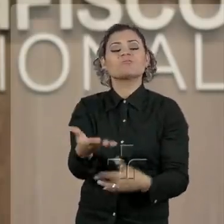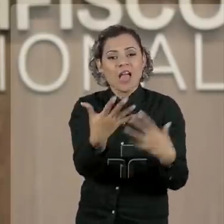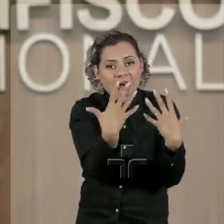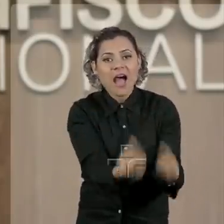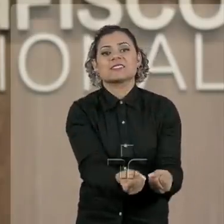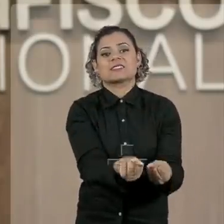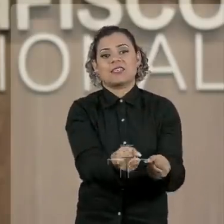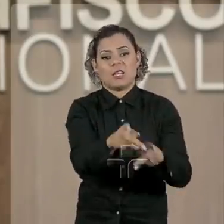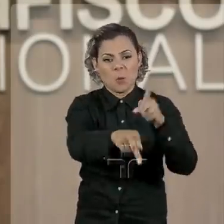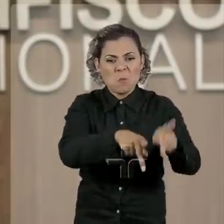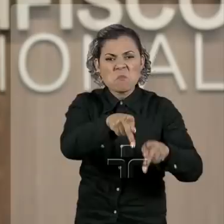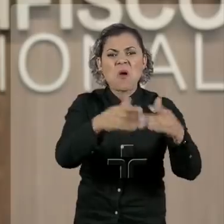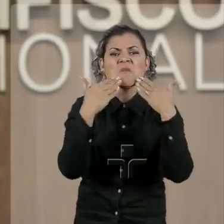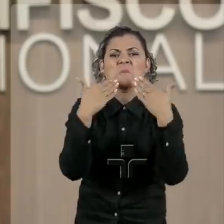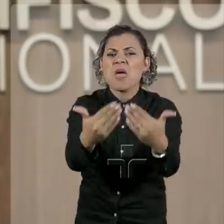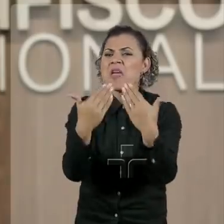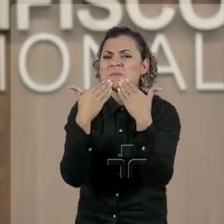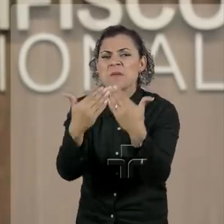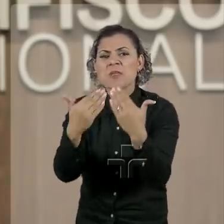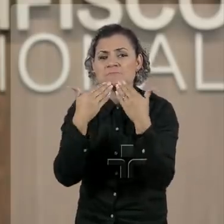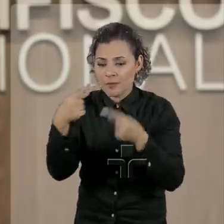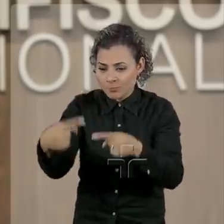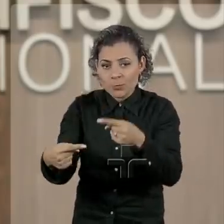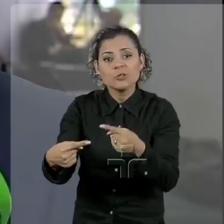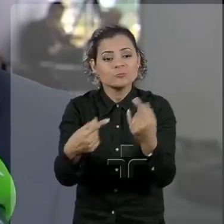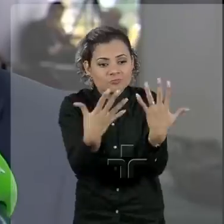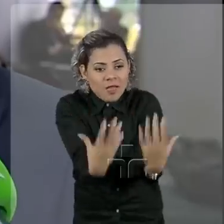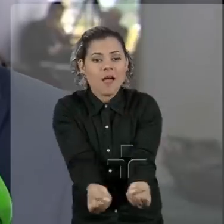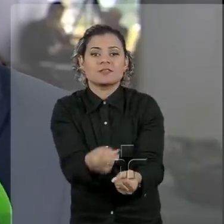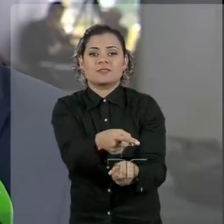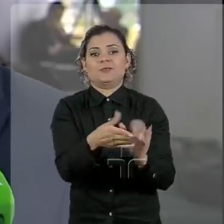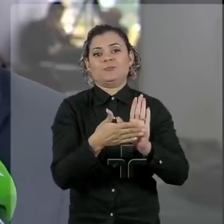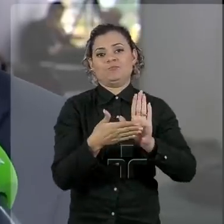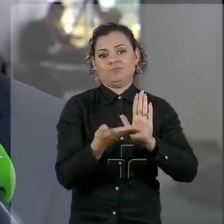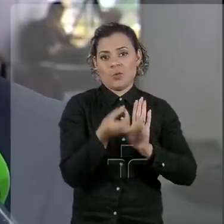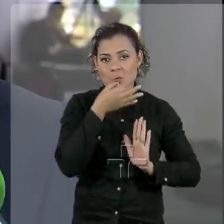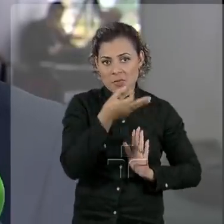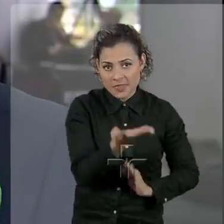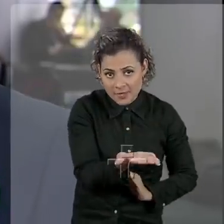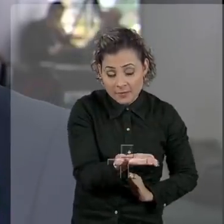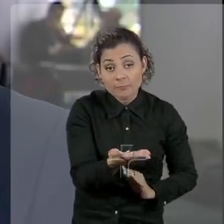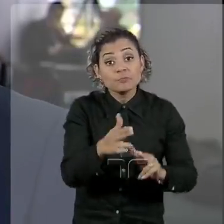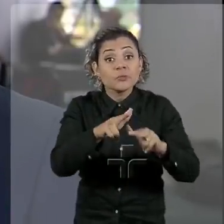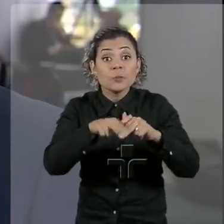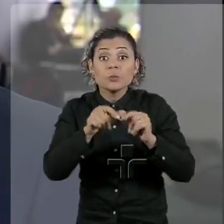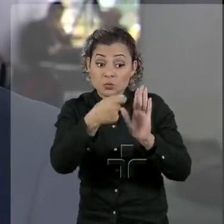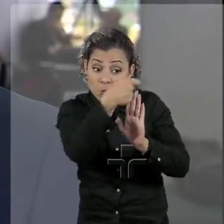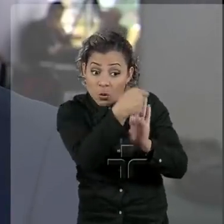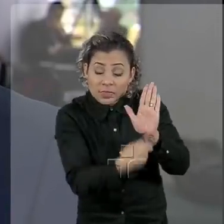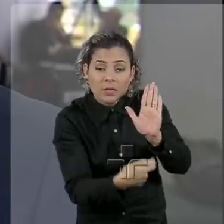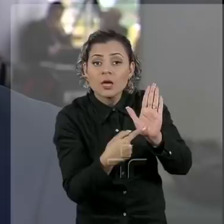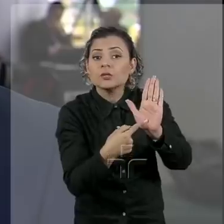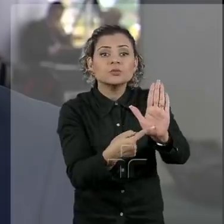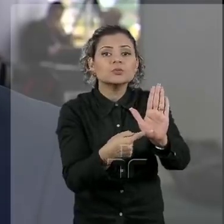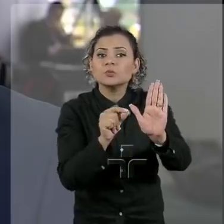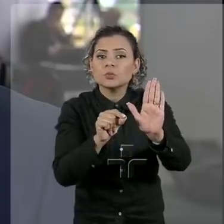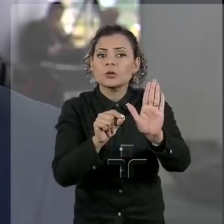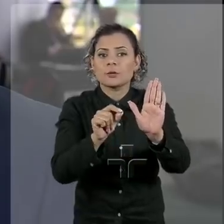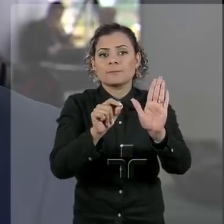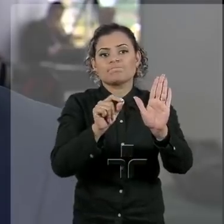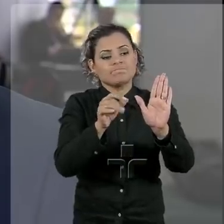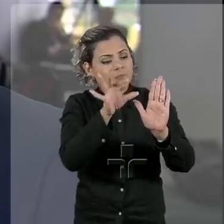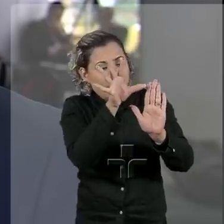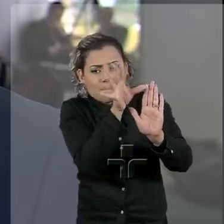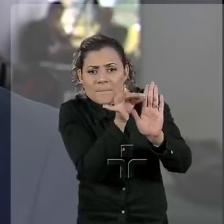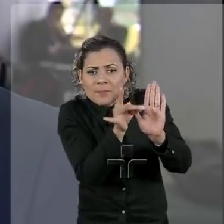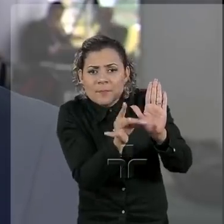ouvindo o clamor das ruas, o clamor da sociedade sobre esse tema. O mais importante era fazer com que o texto saísse preservado, né? Ou